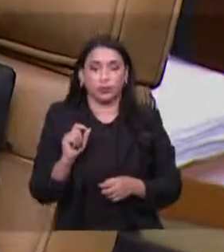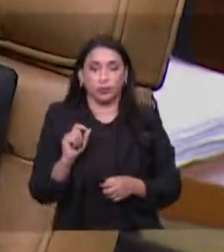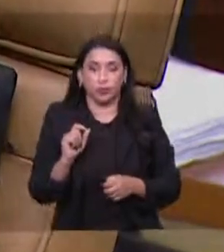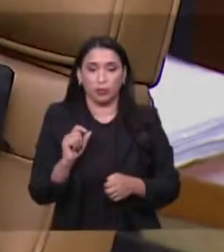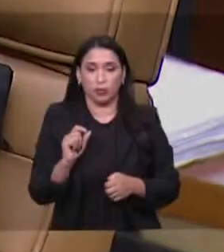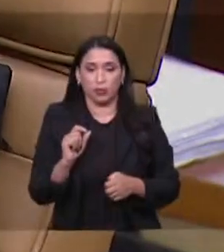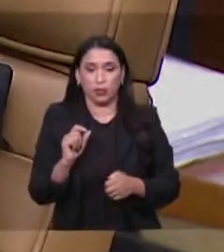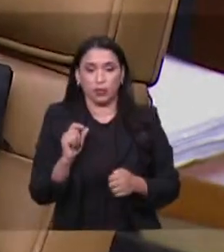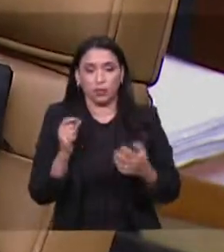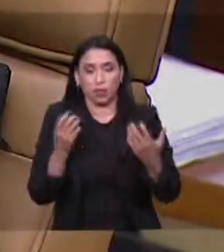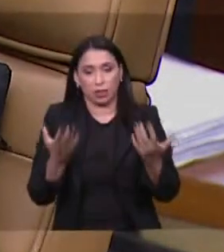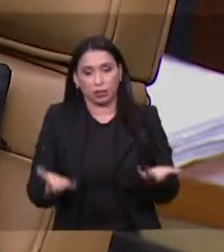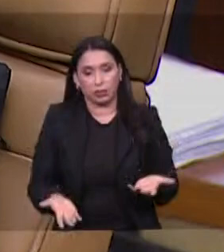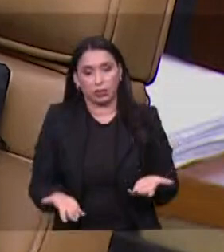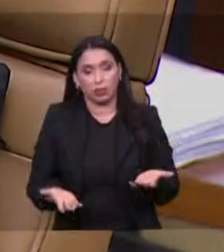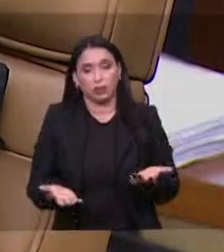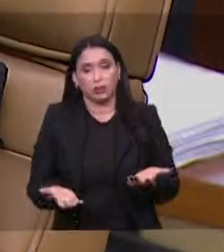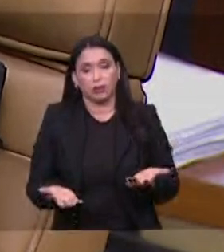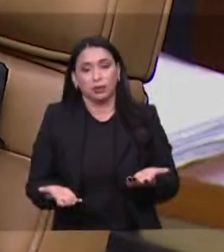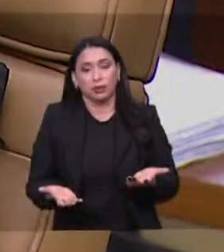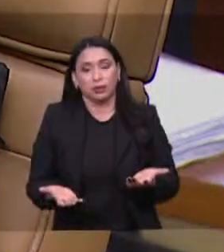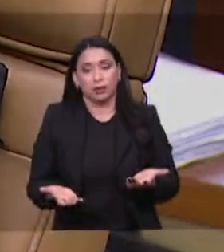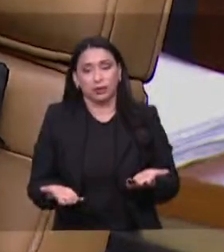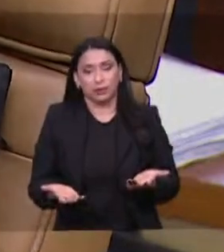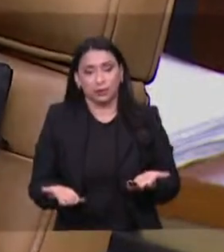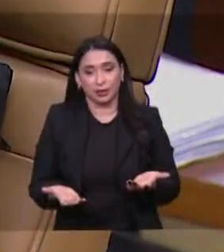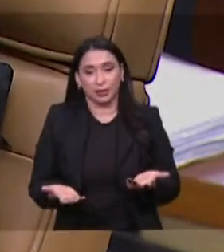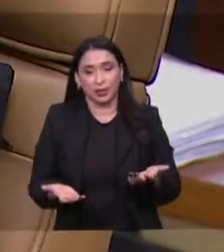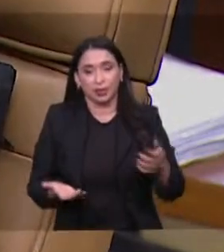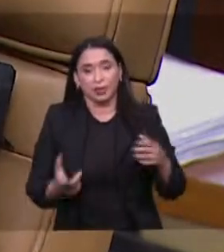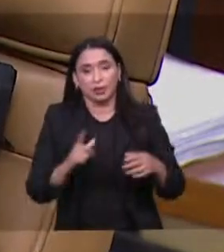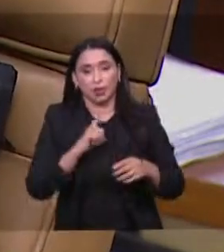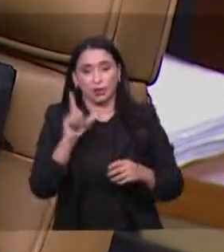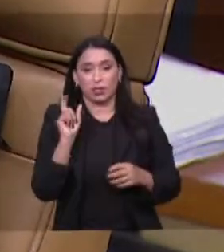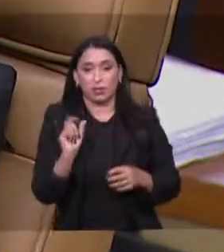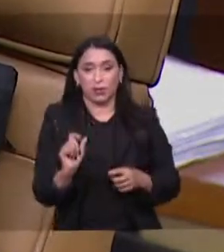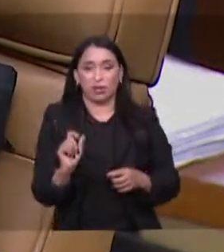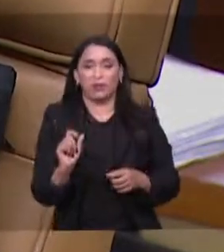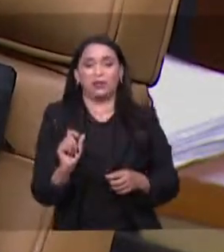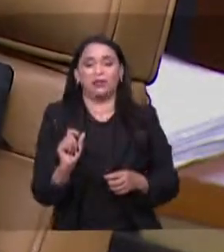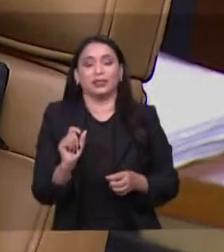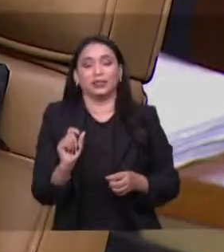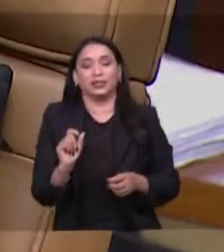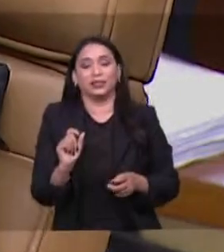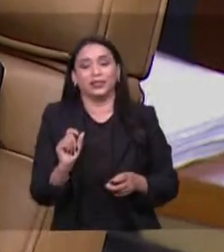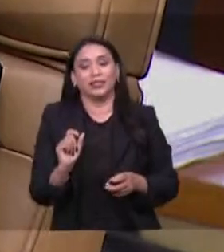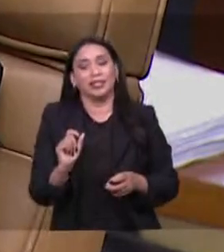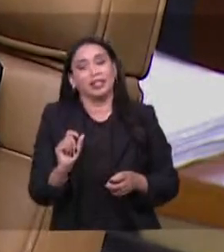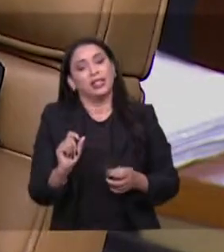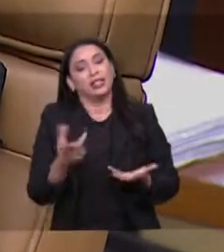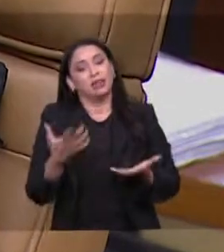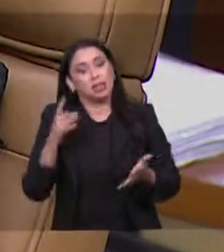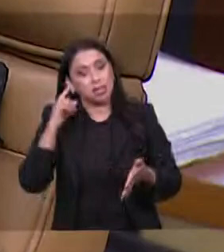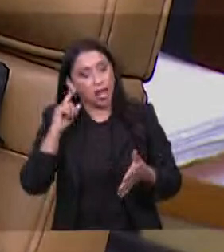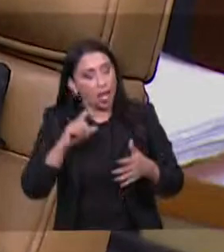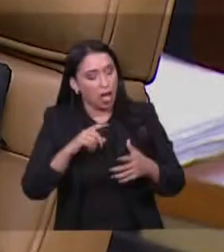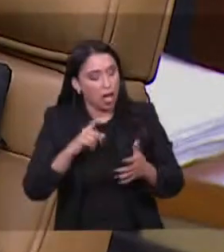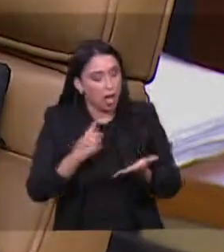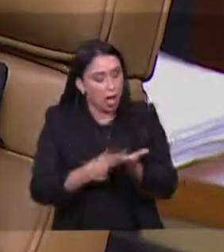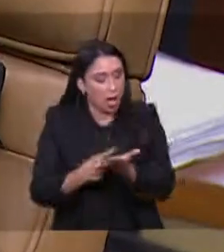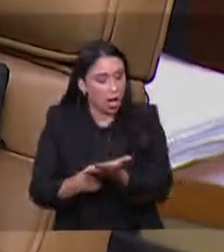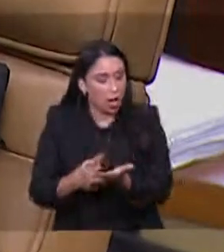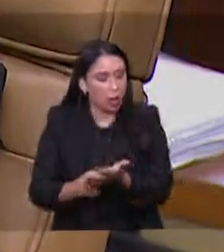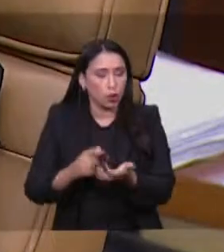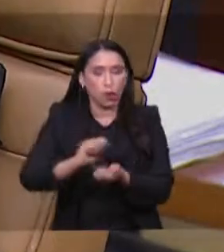embora tenha havido uma alegação de censura prévia, mas acho que acordo de ajuste